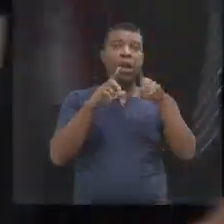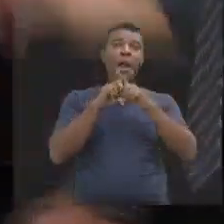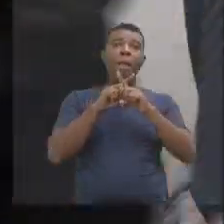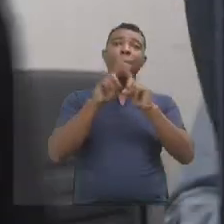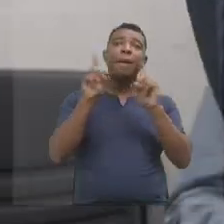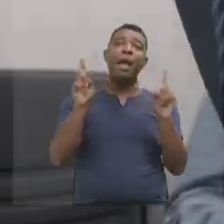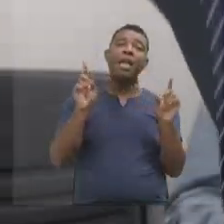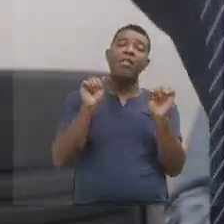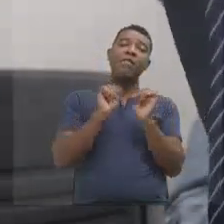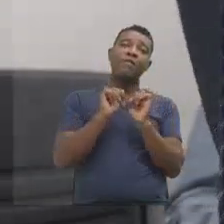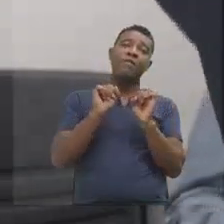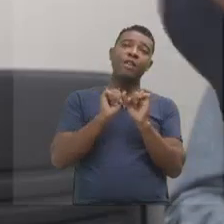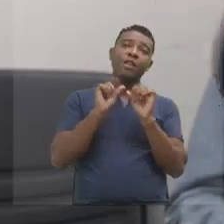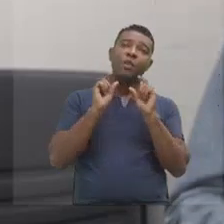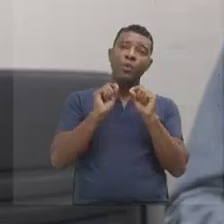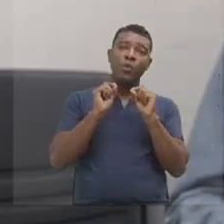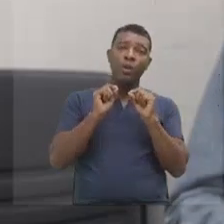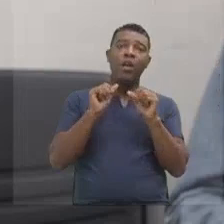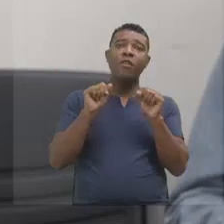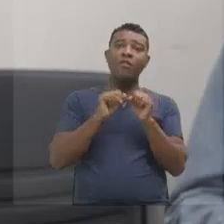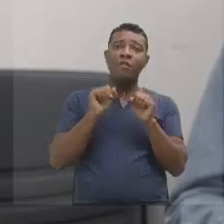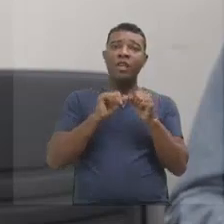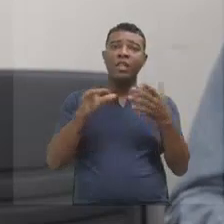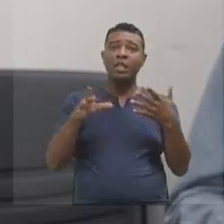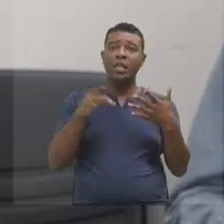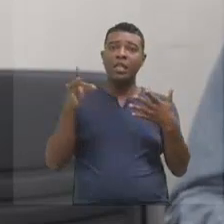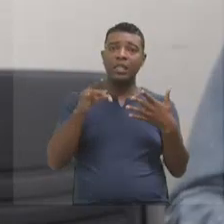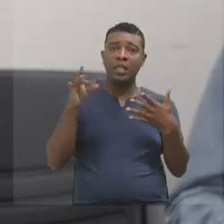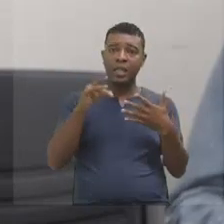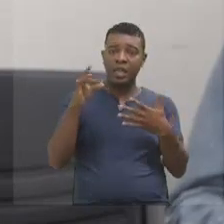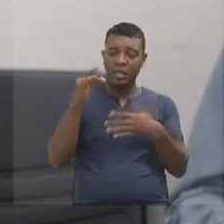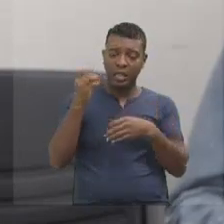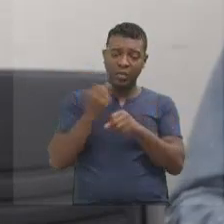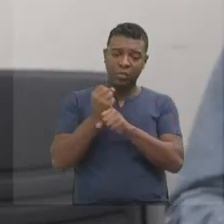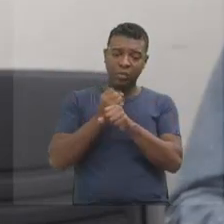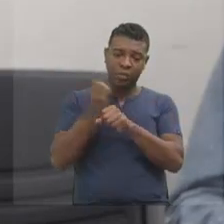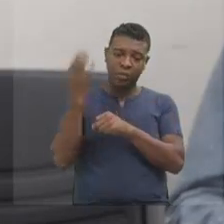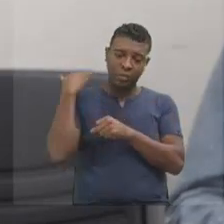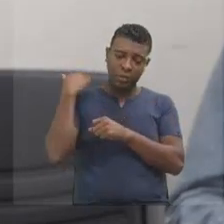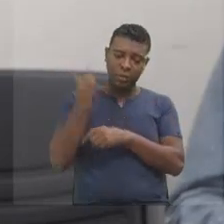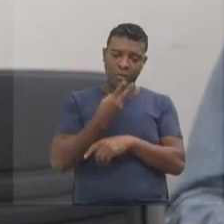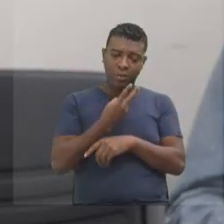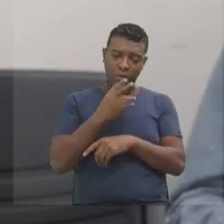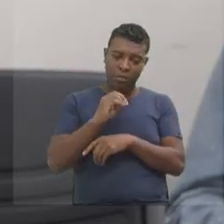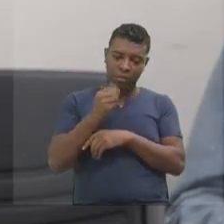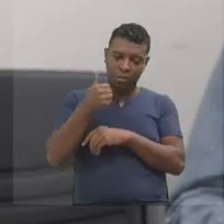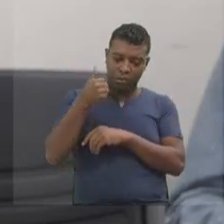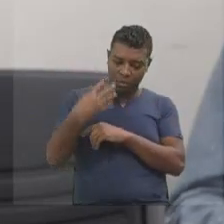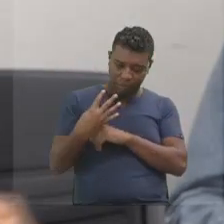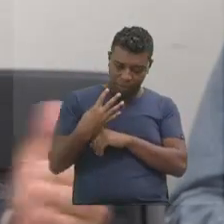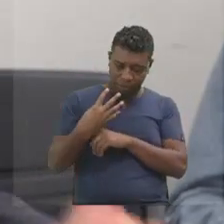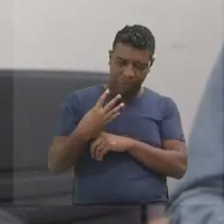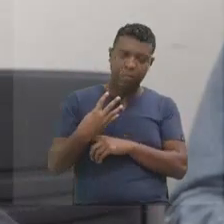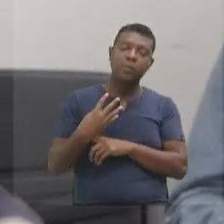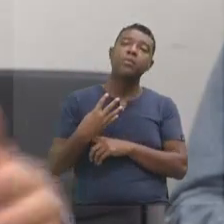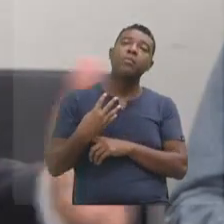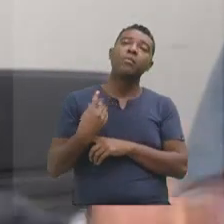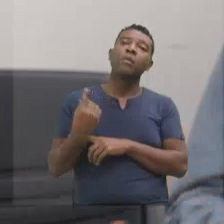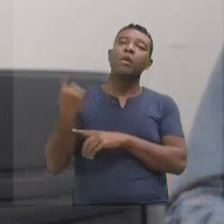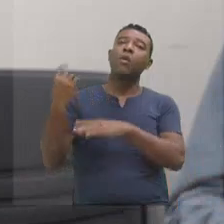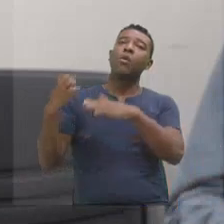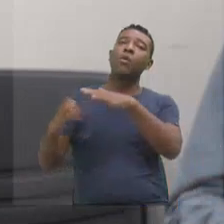foi feito a licitação em 2014 e uma empresa